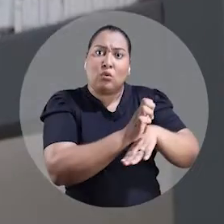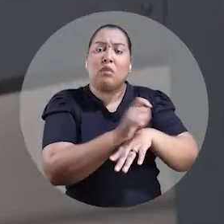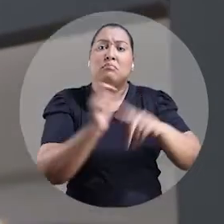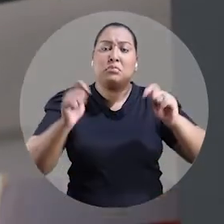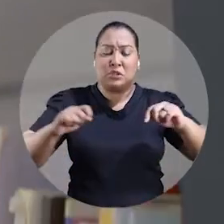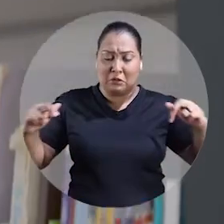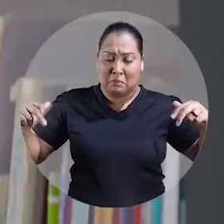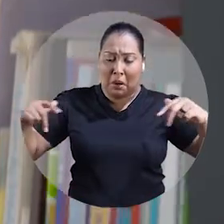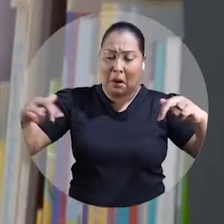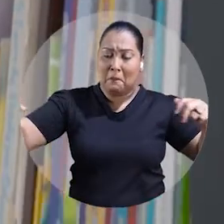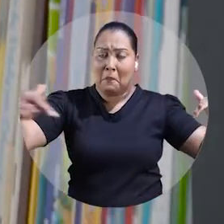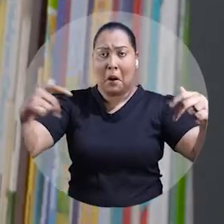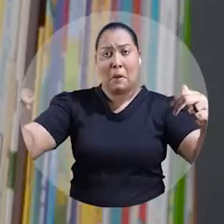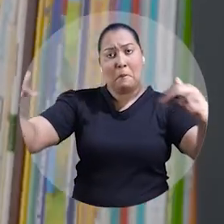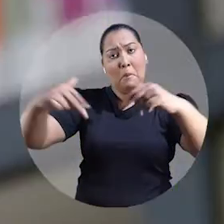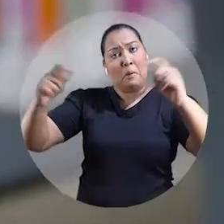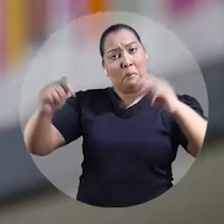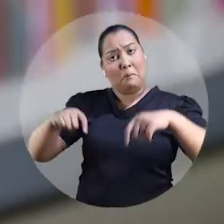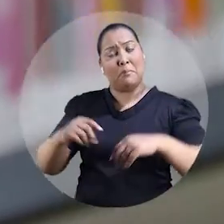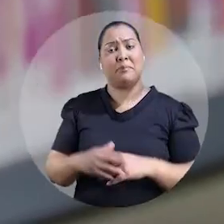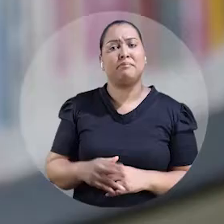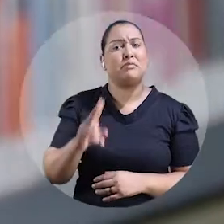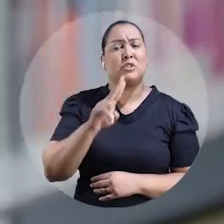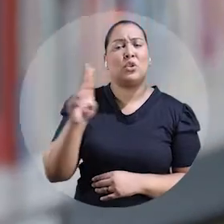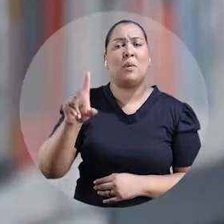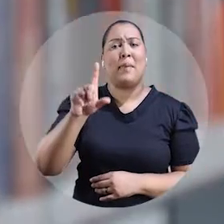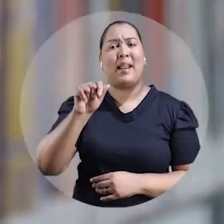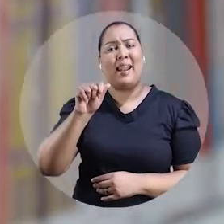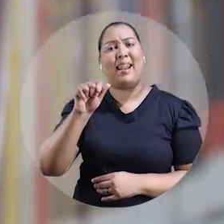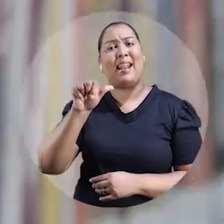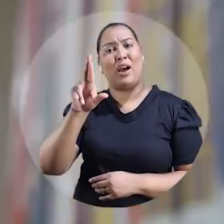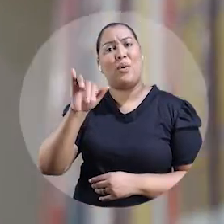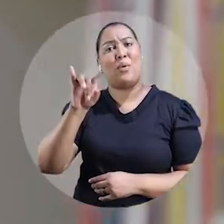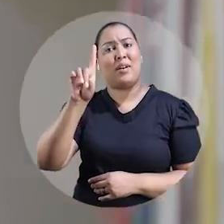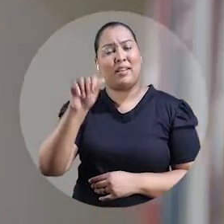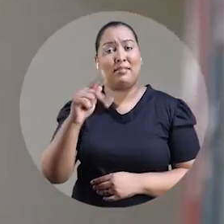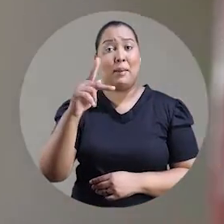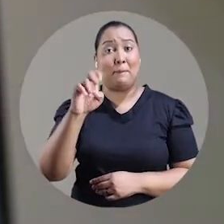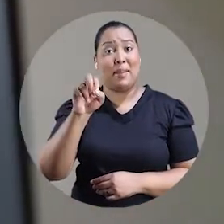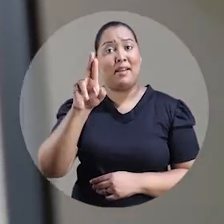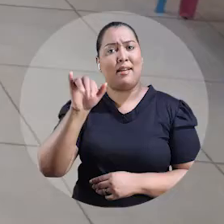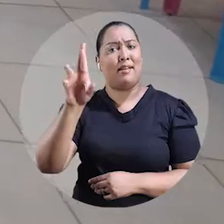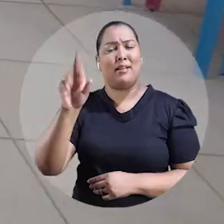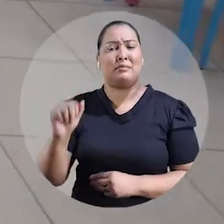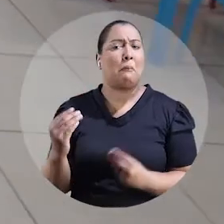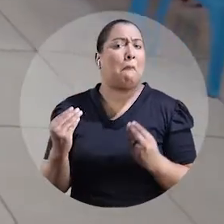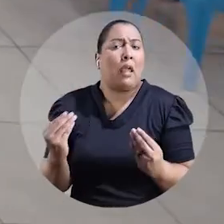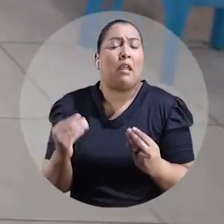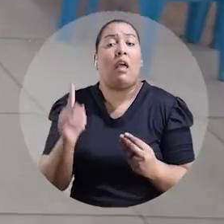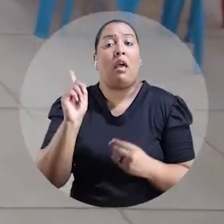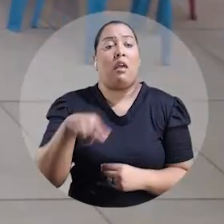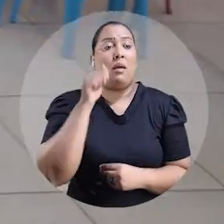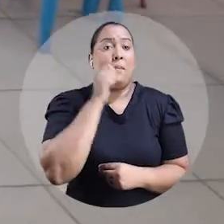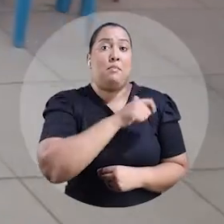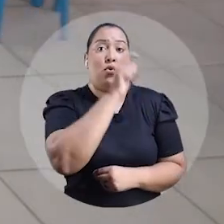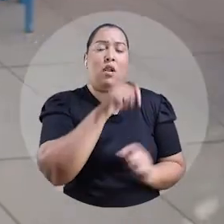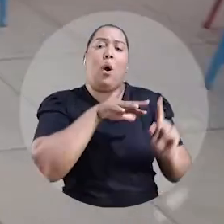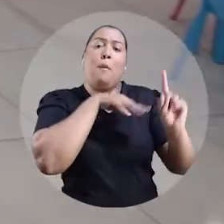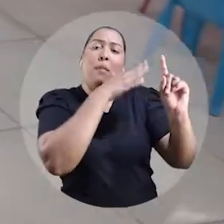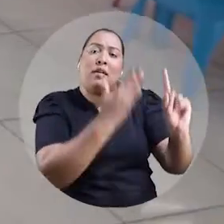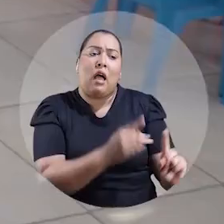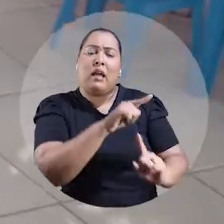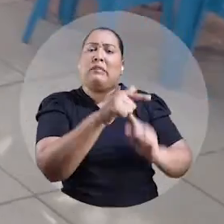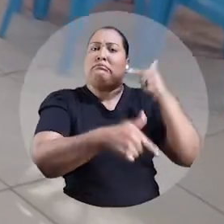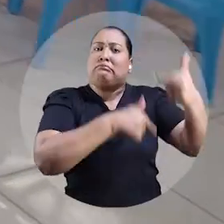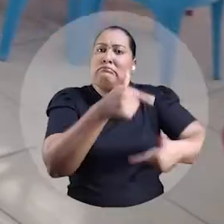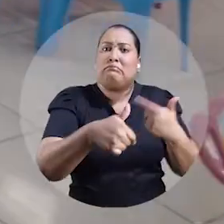pé. O nome Laurinda Coelho Pereira foi dado à biblioteca em homenagem à mulher atuante na comunidade do